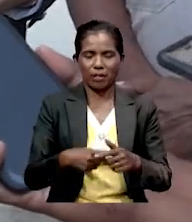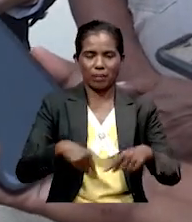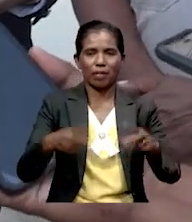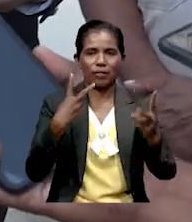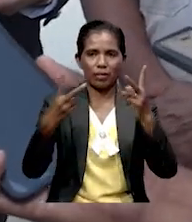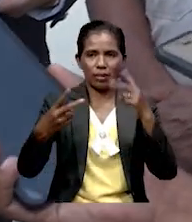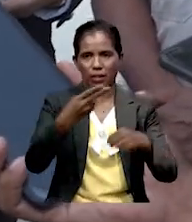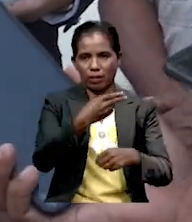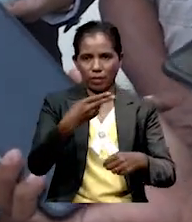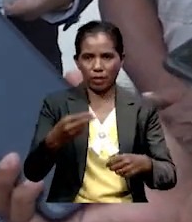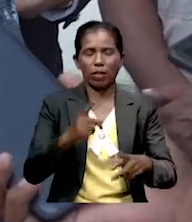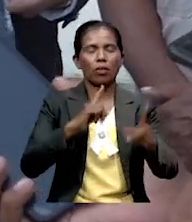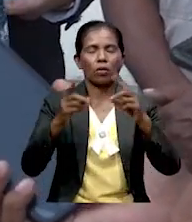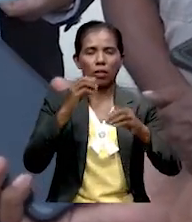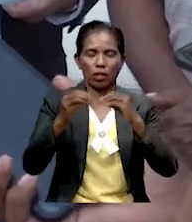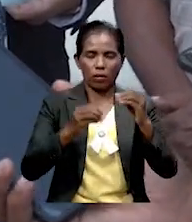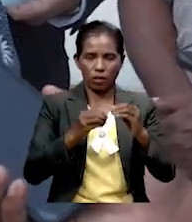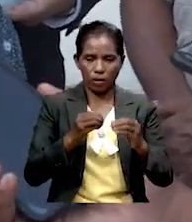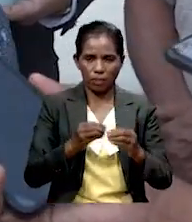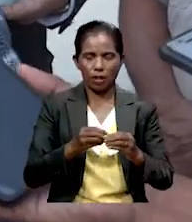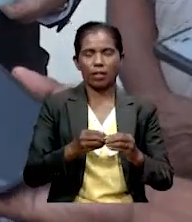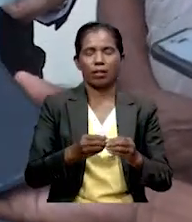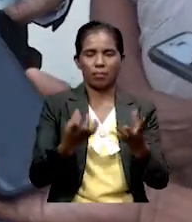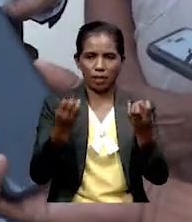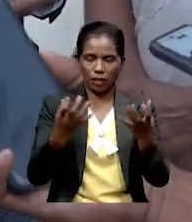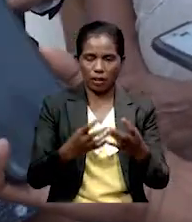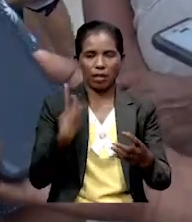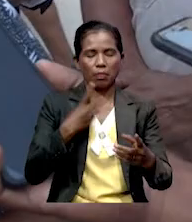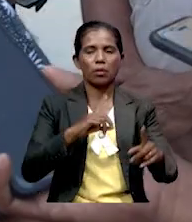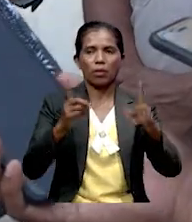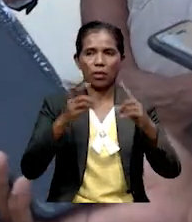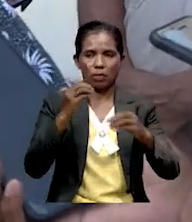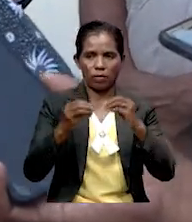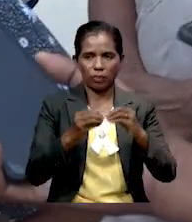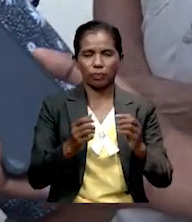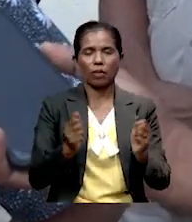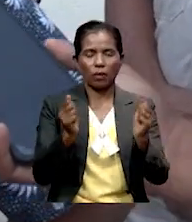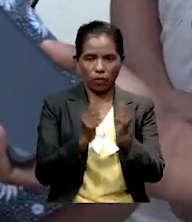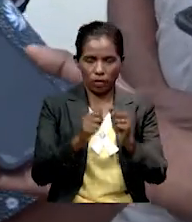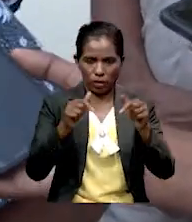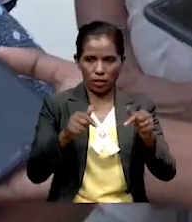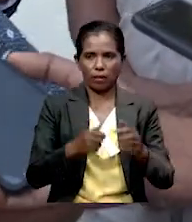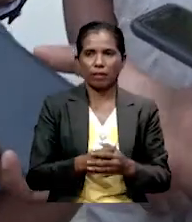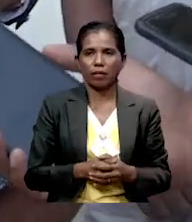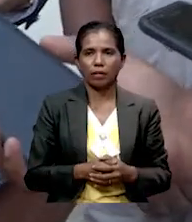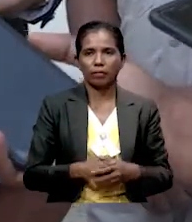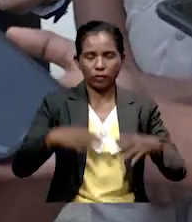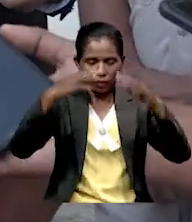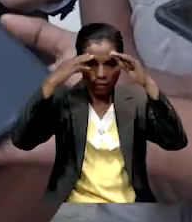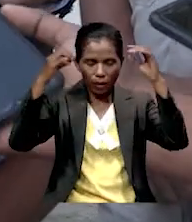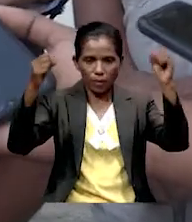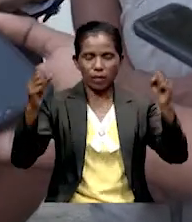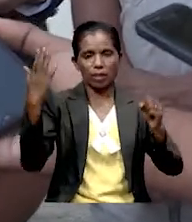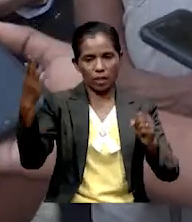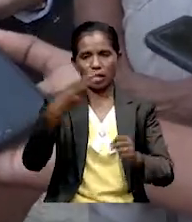Indonesia. Kuliah sundubara. Ne mau gue mau sami kuliah kono medone. Hoi dene mos maka presiden di